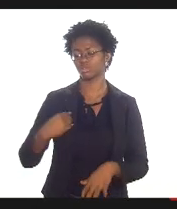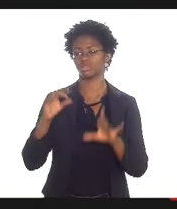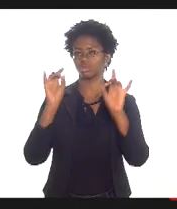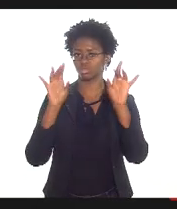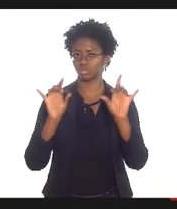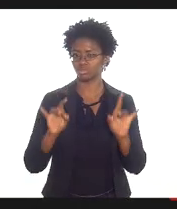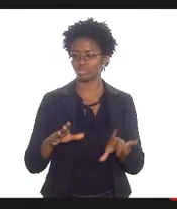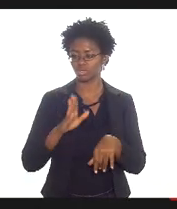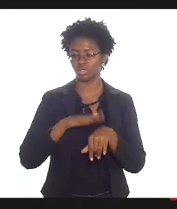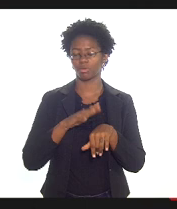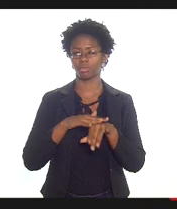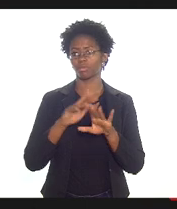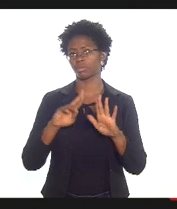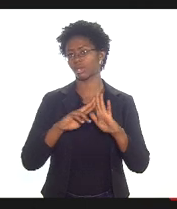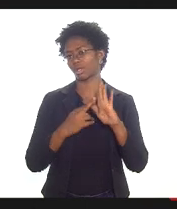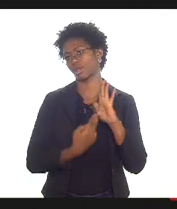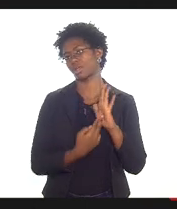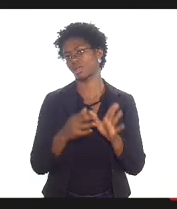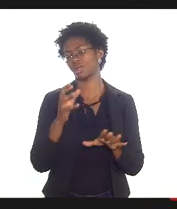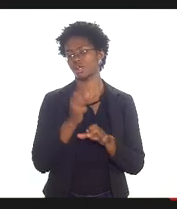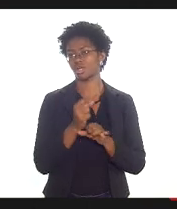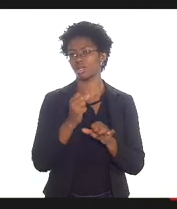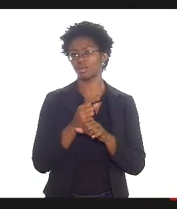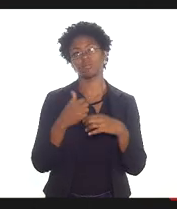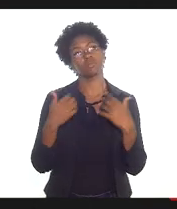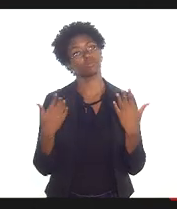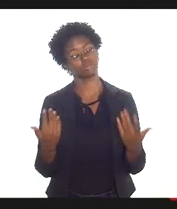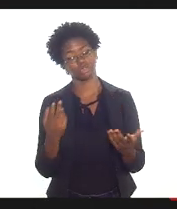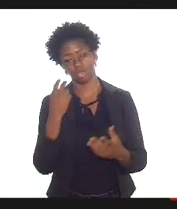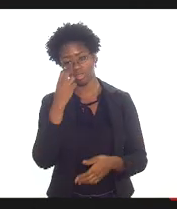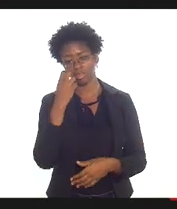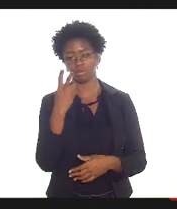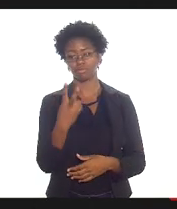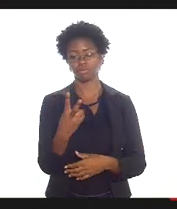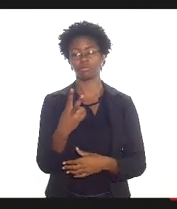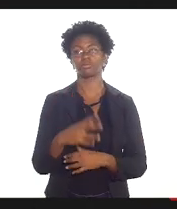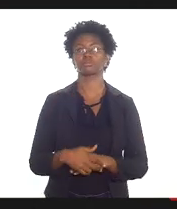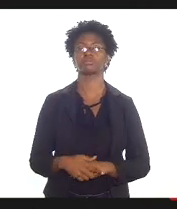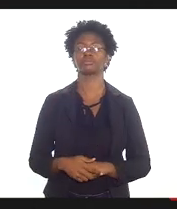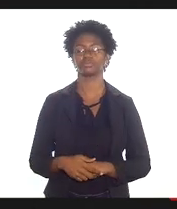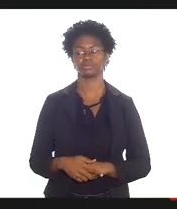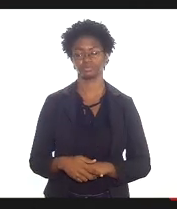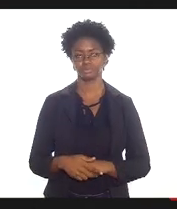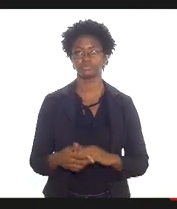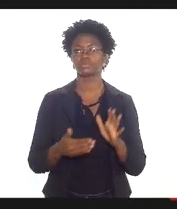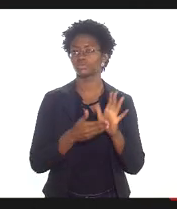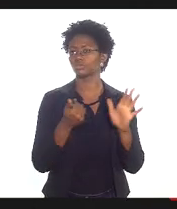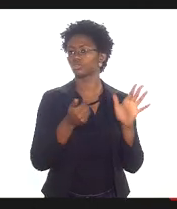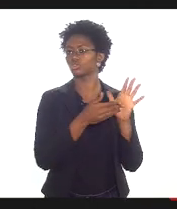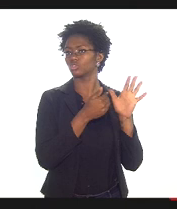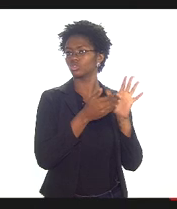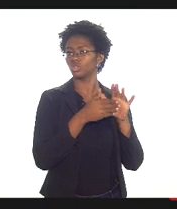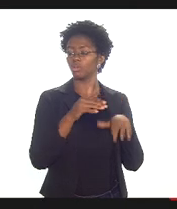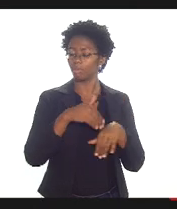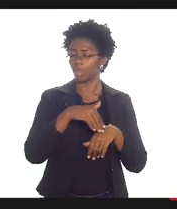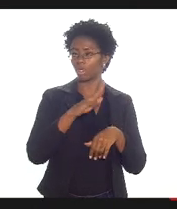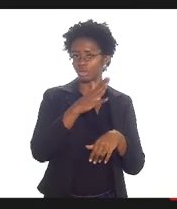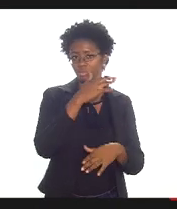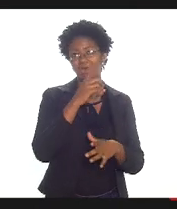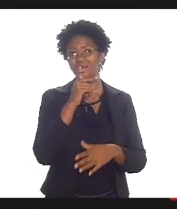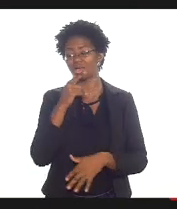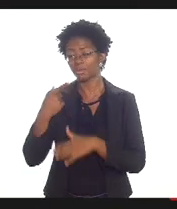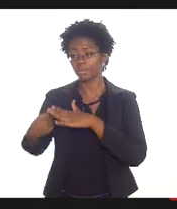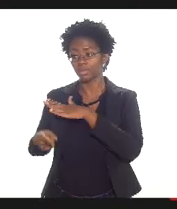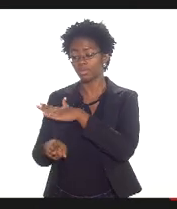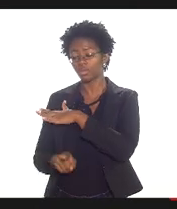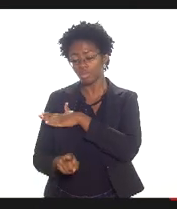na própria regra de cálculo. Então, vocês vão ver isenções maiores para campos em águas profundas, intermediárias